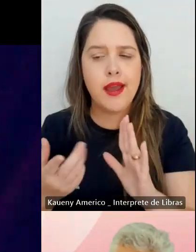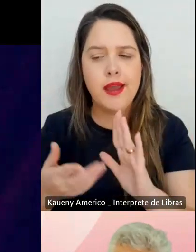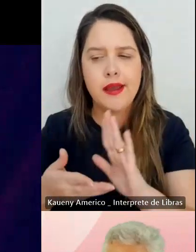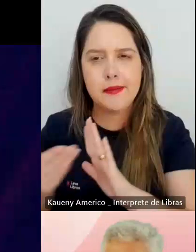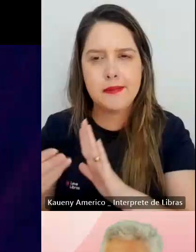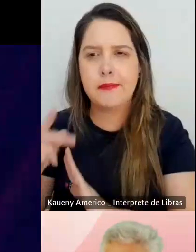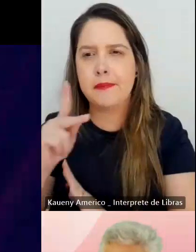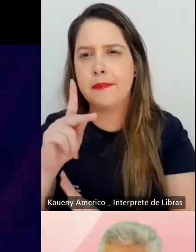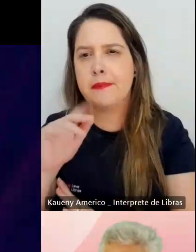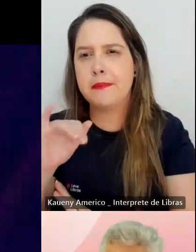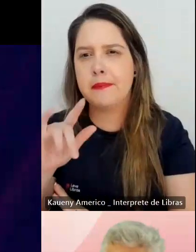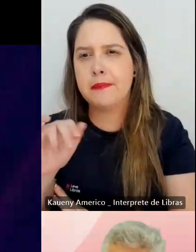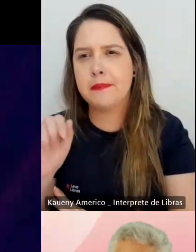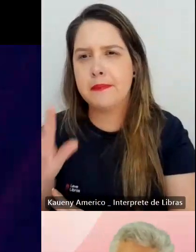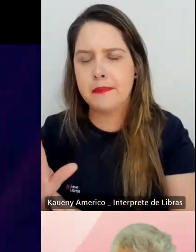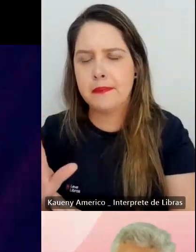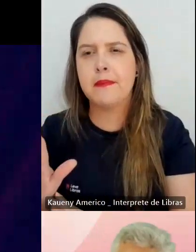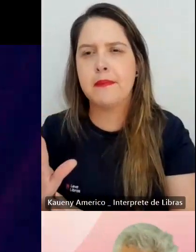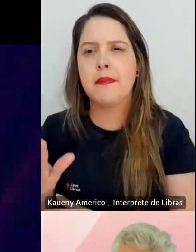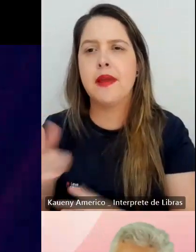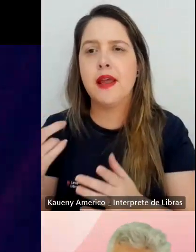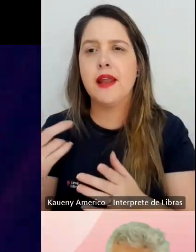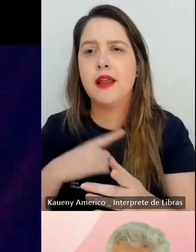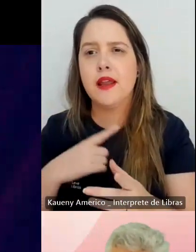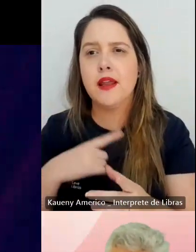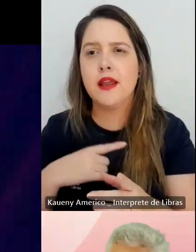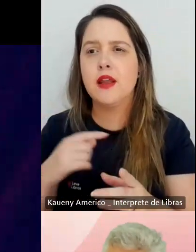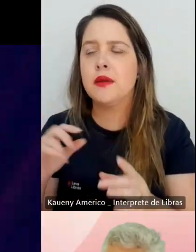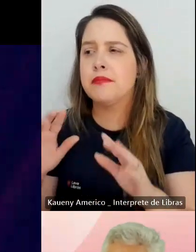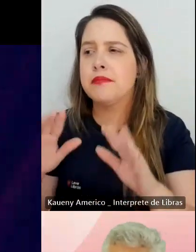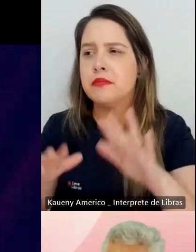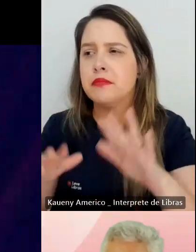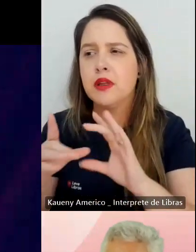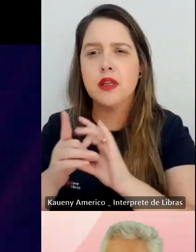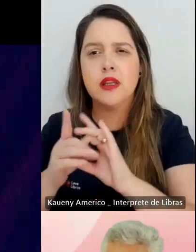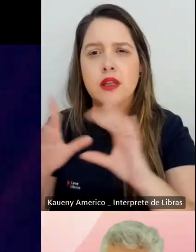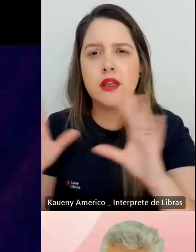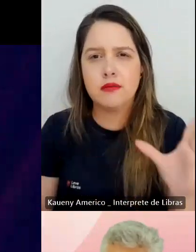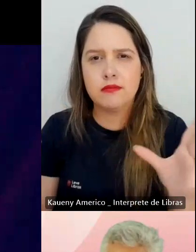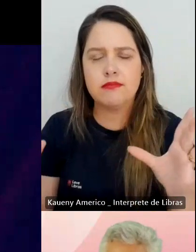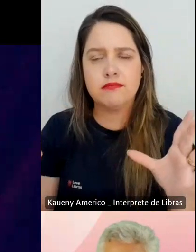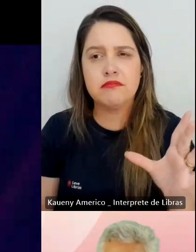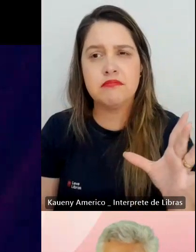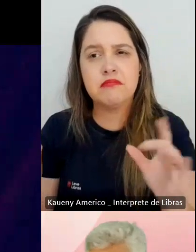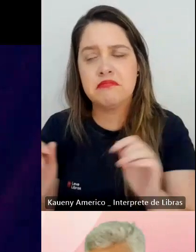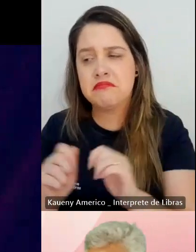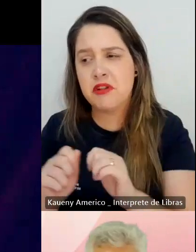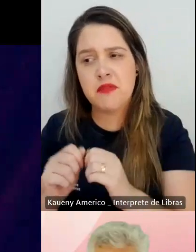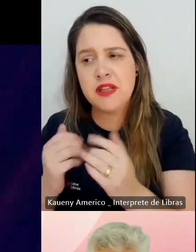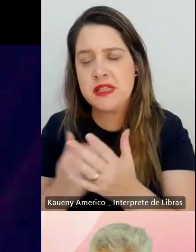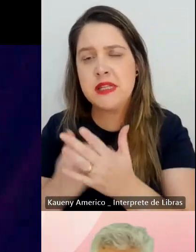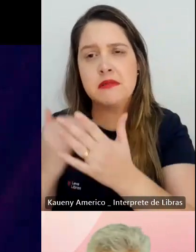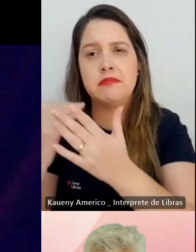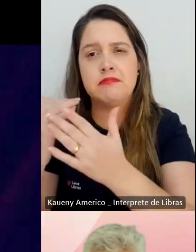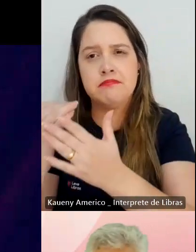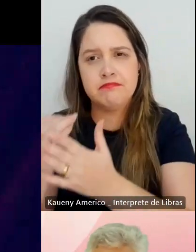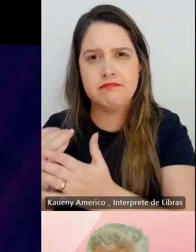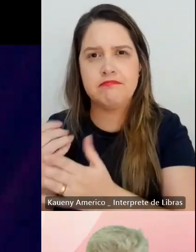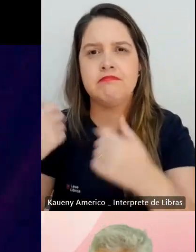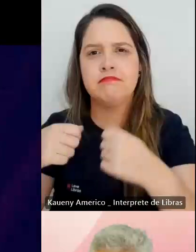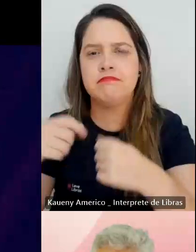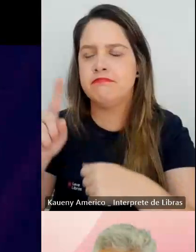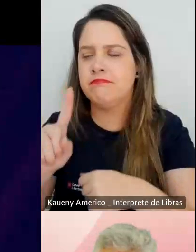quando ela é estimulada, a gente praticamente deixa de lado, orienta só para não fazer mais, mas que ela não precisa se preocupar, isso não é